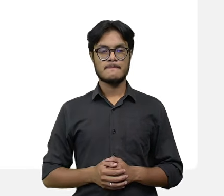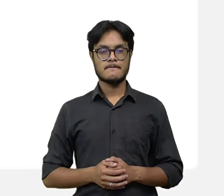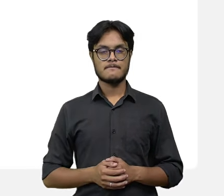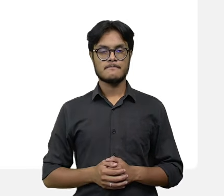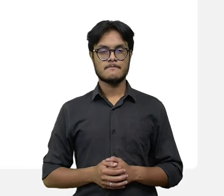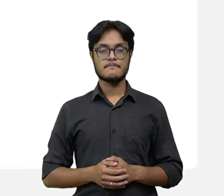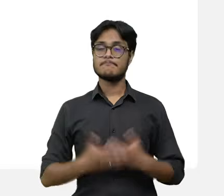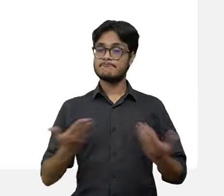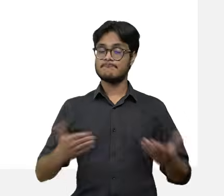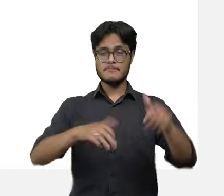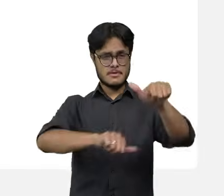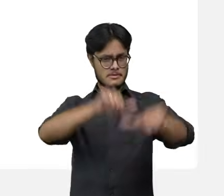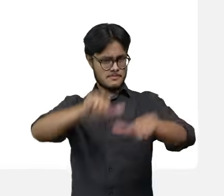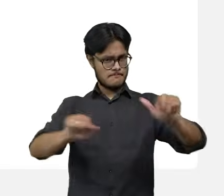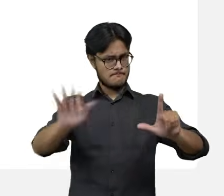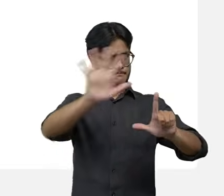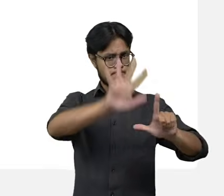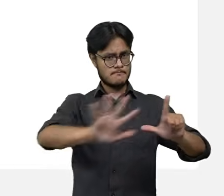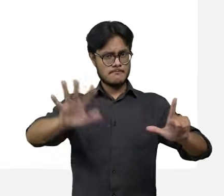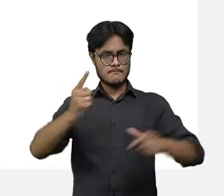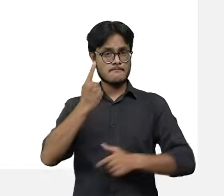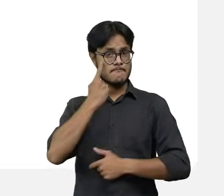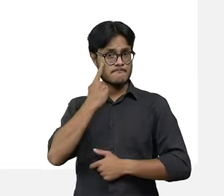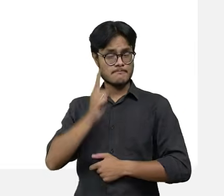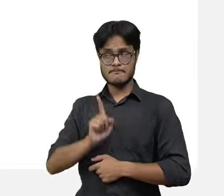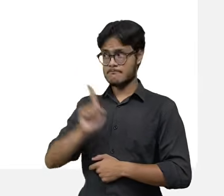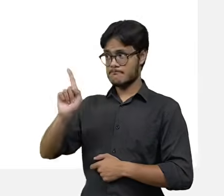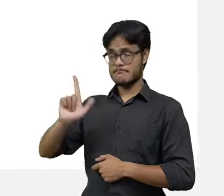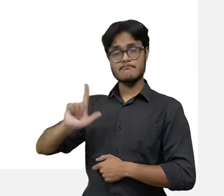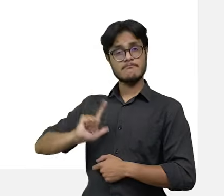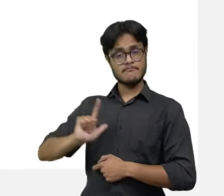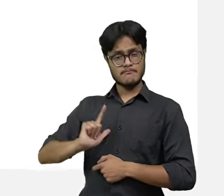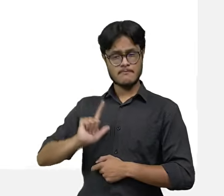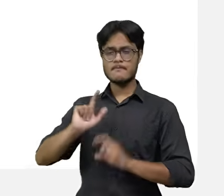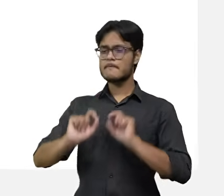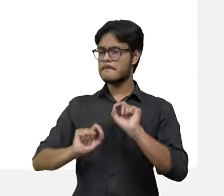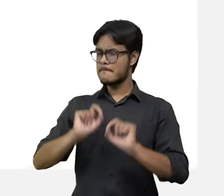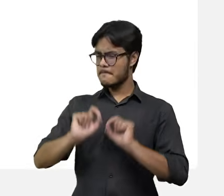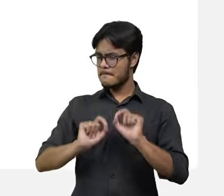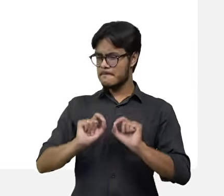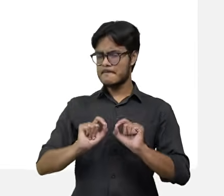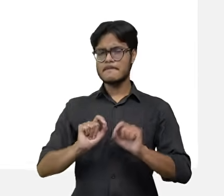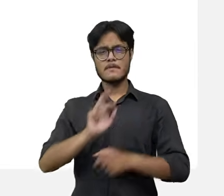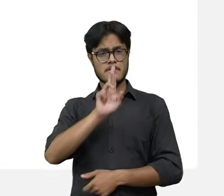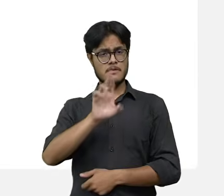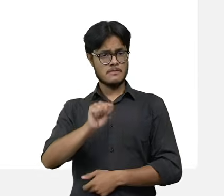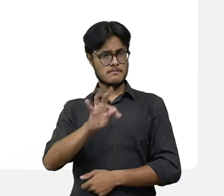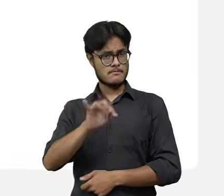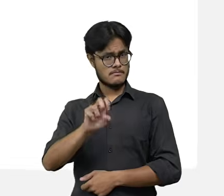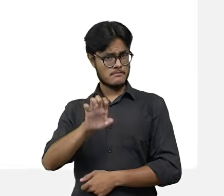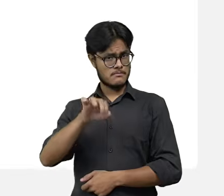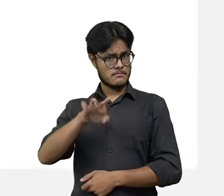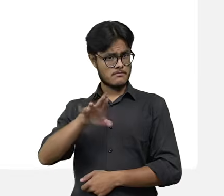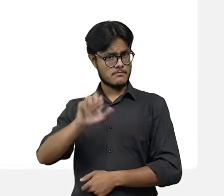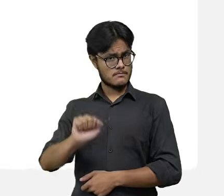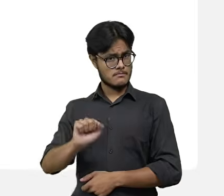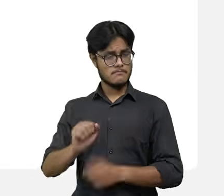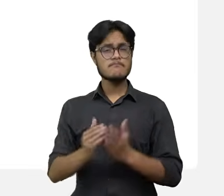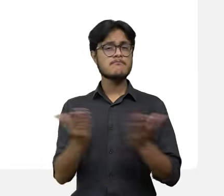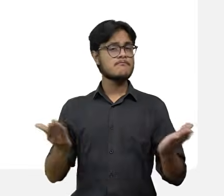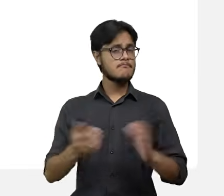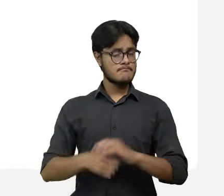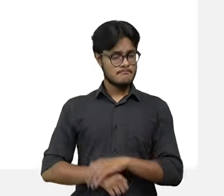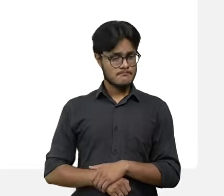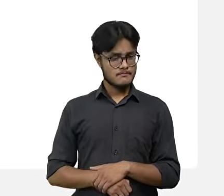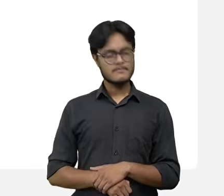Beleza? De acordo com as informações presentes nos gráficos, conclui-se que a resistência do resistor, olha,